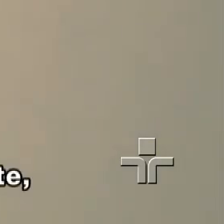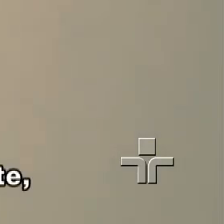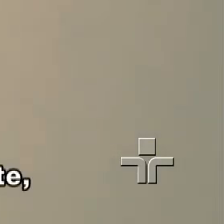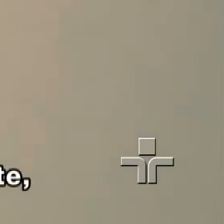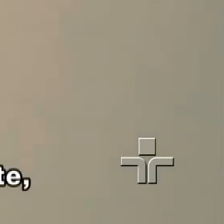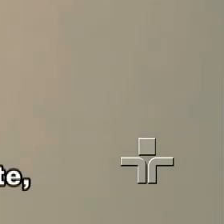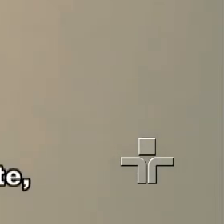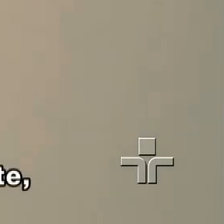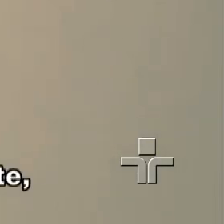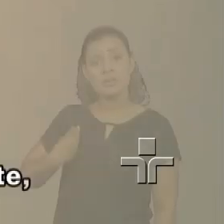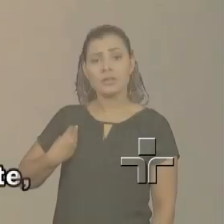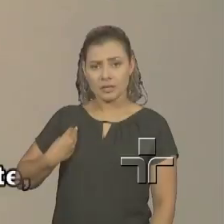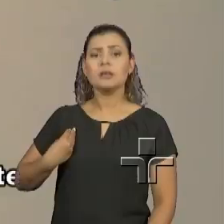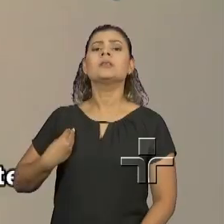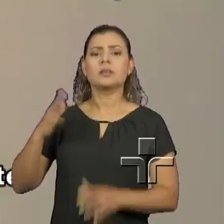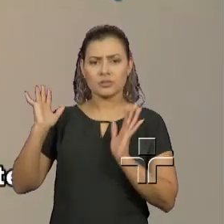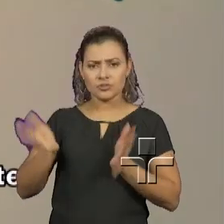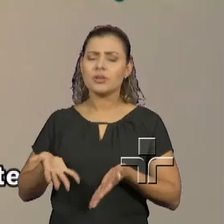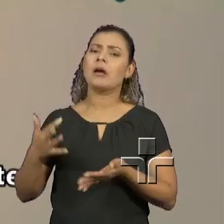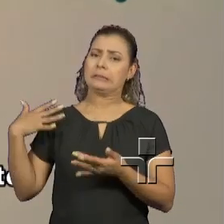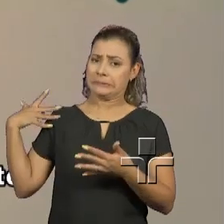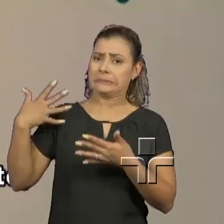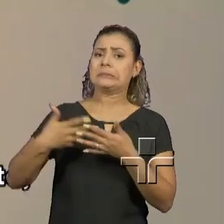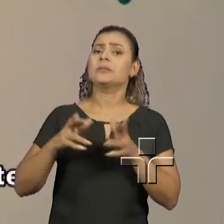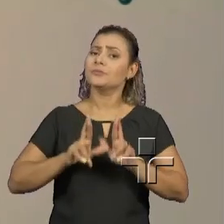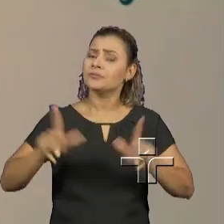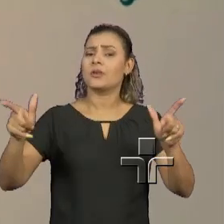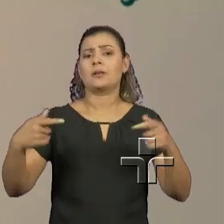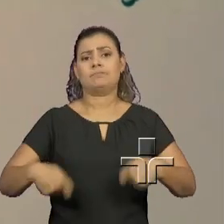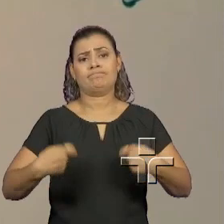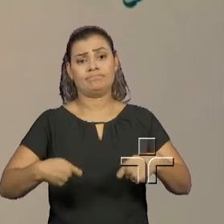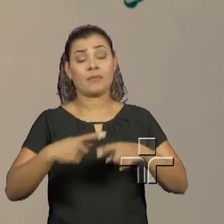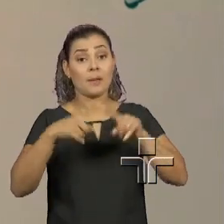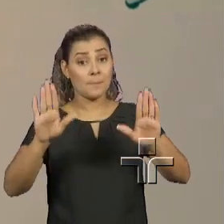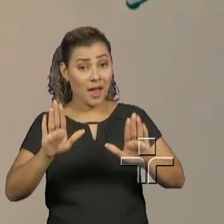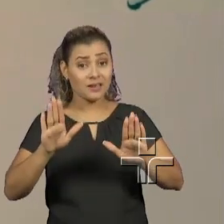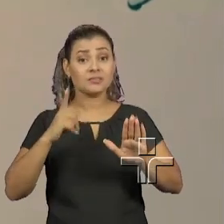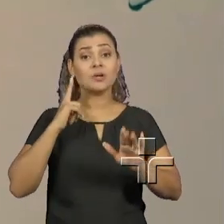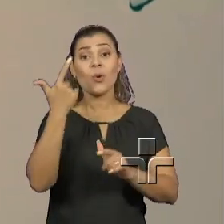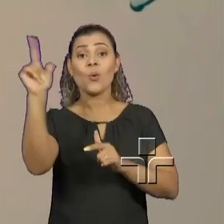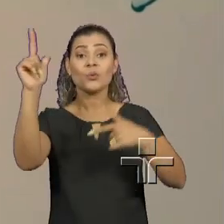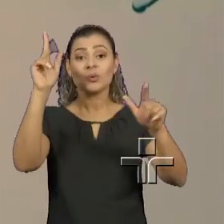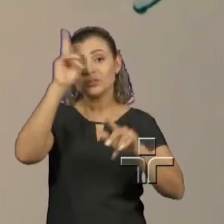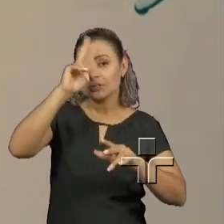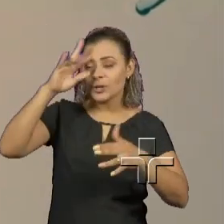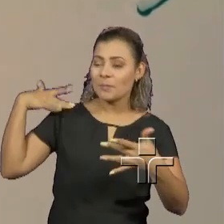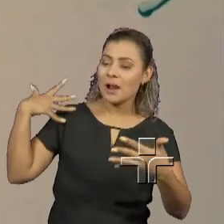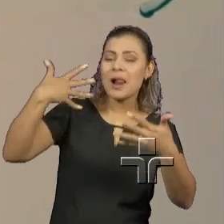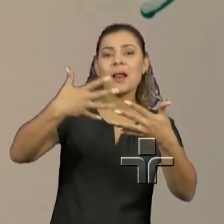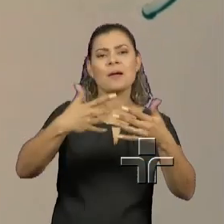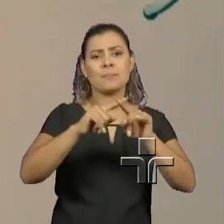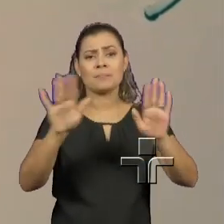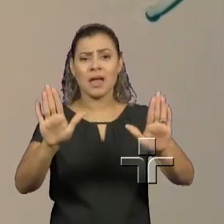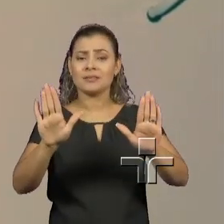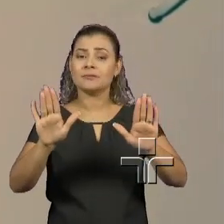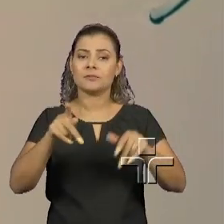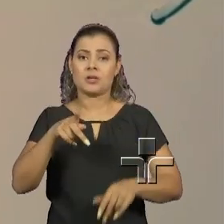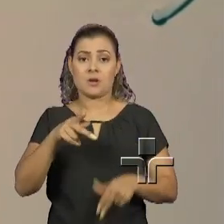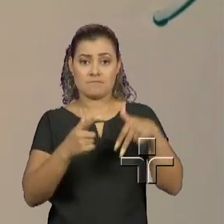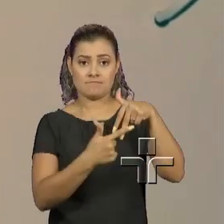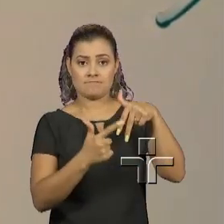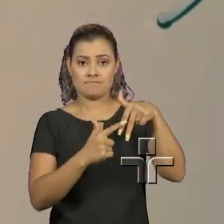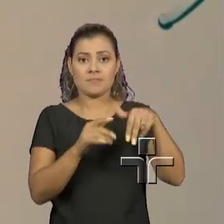A minha vida poderia ter sido muito diferente, cheia de outras histórias, mas a